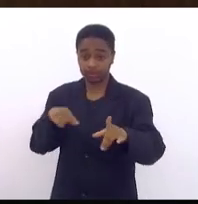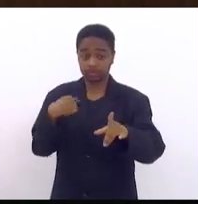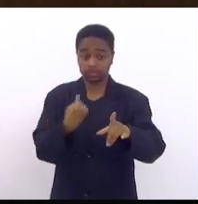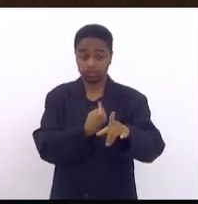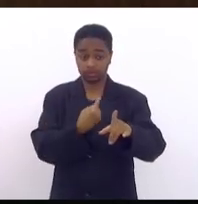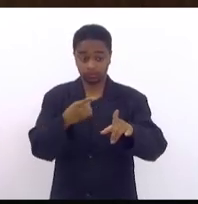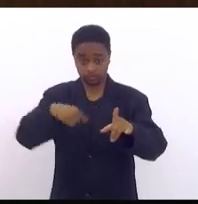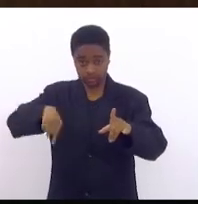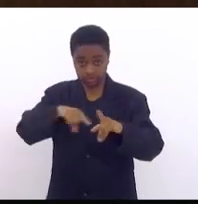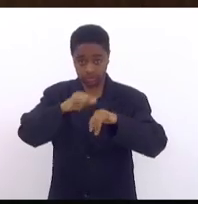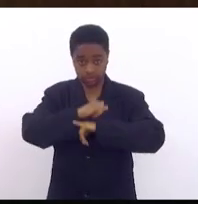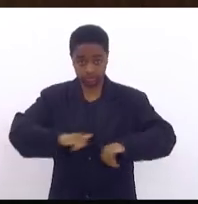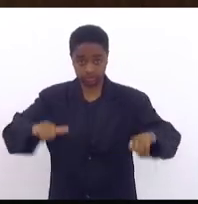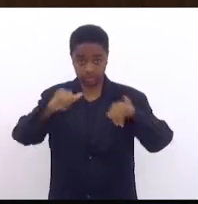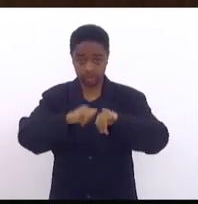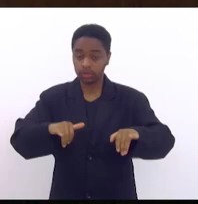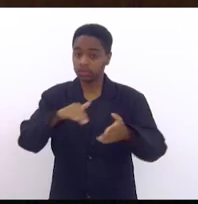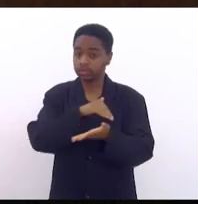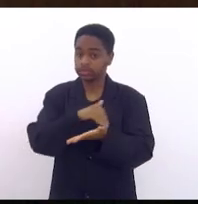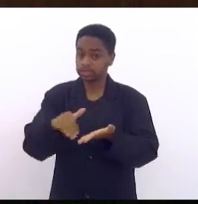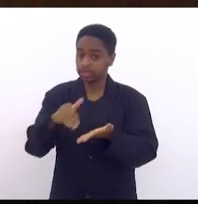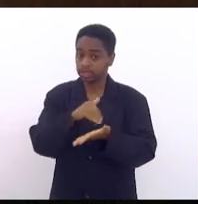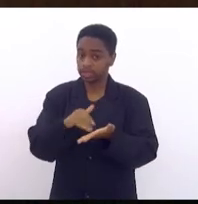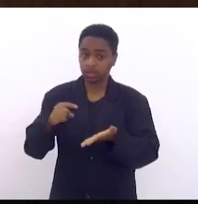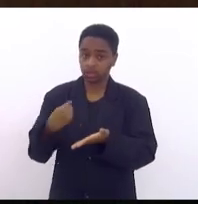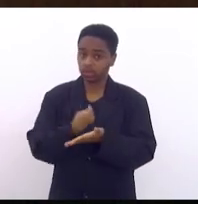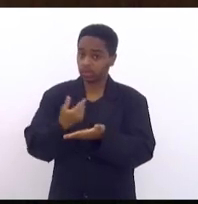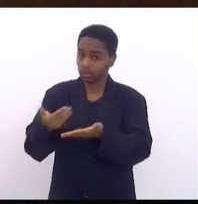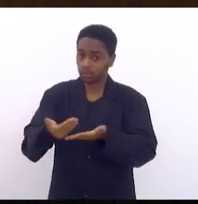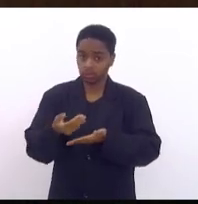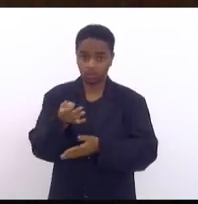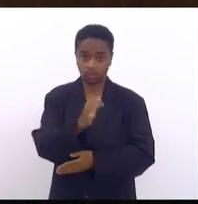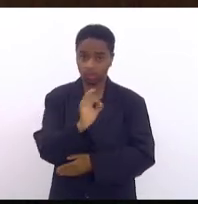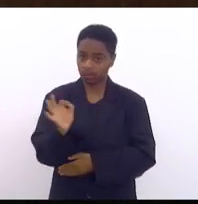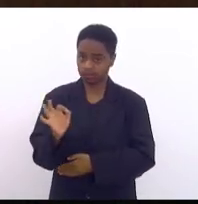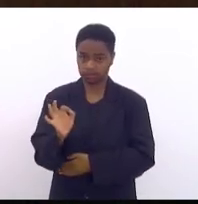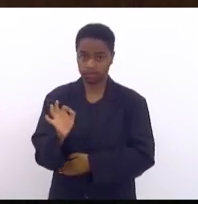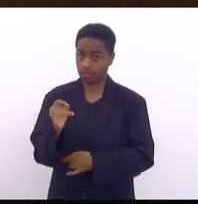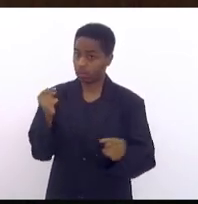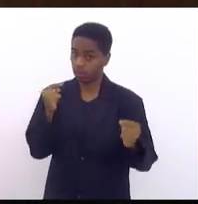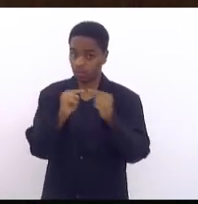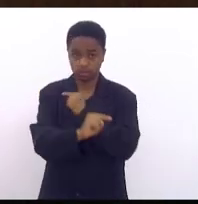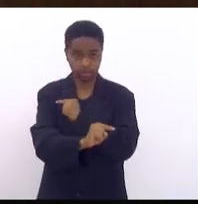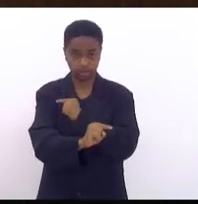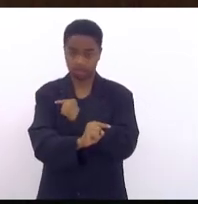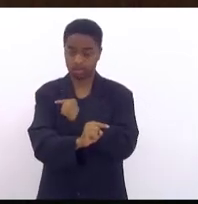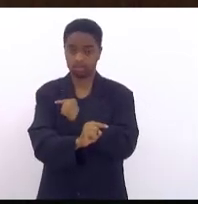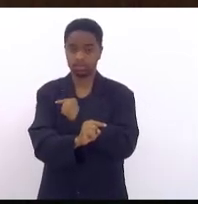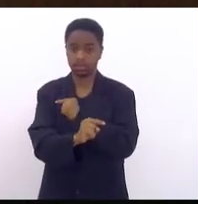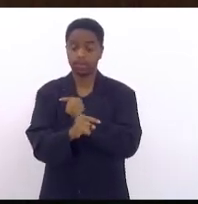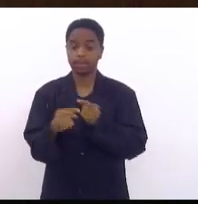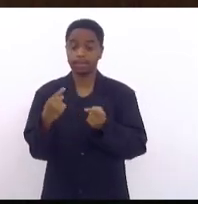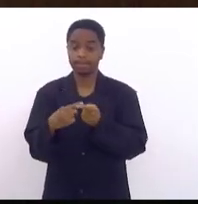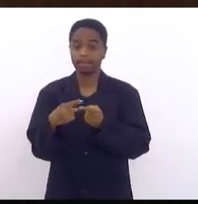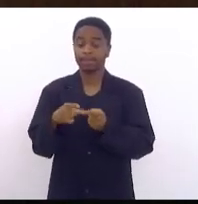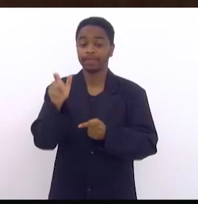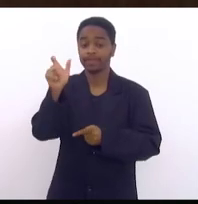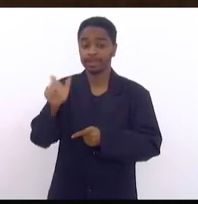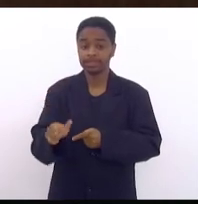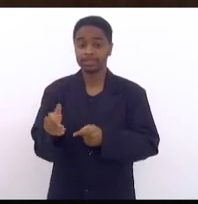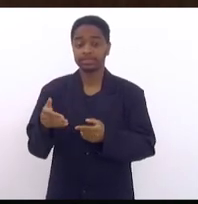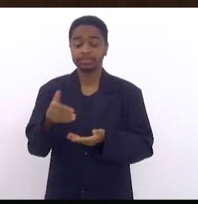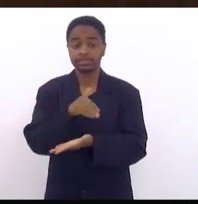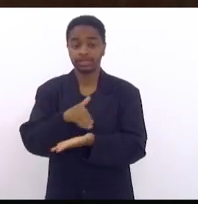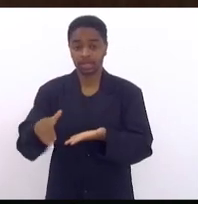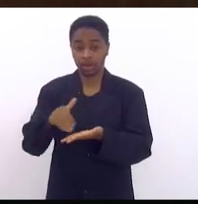noticiado, o secretário não será convocado, muito pelo contrário. Ele está sendo